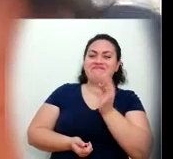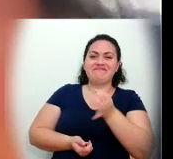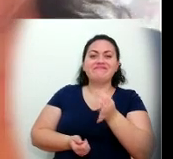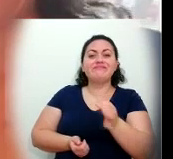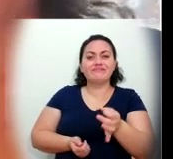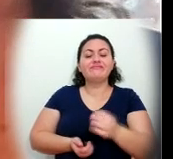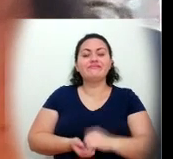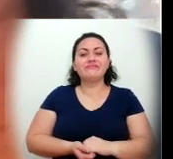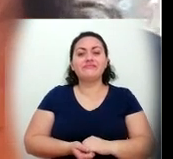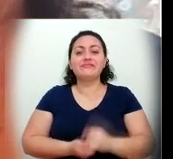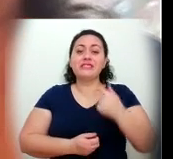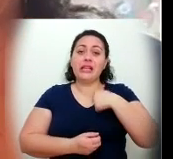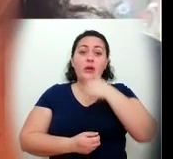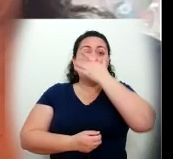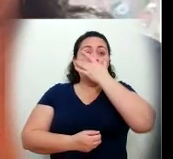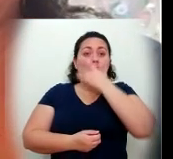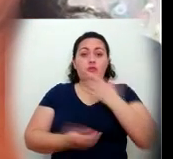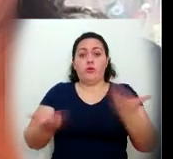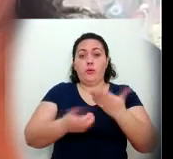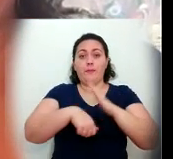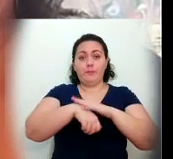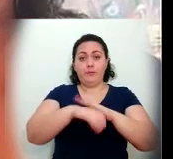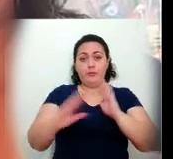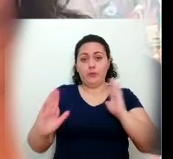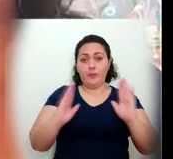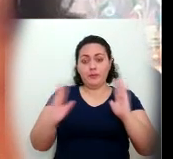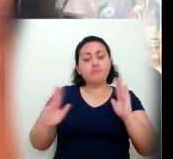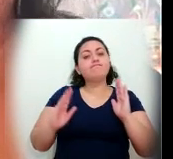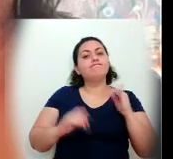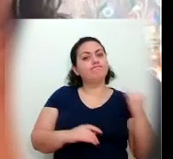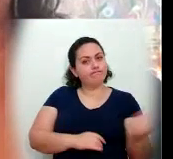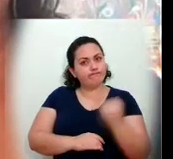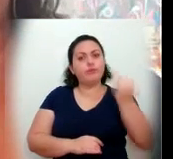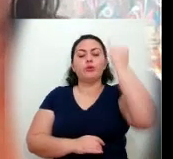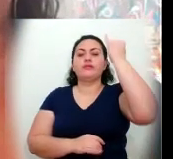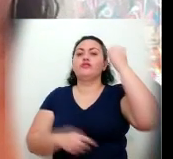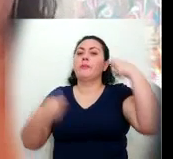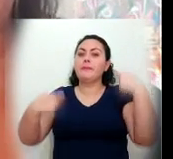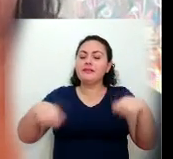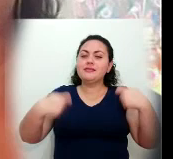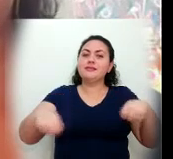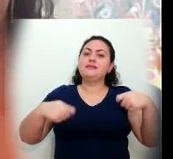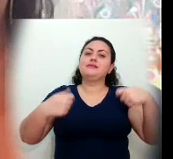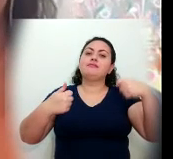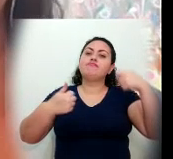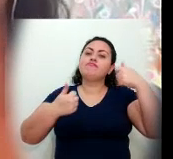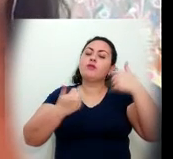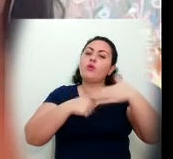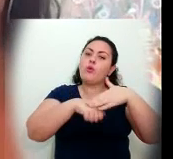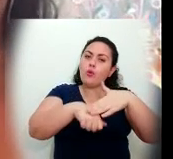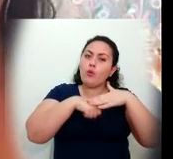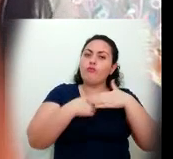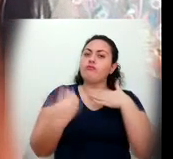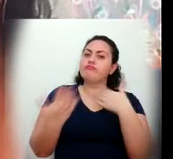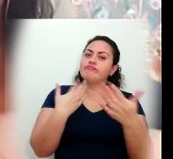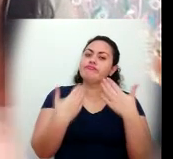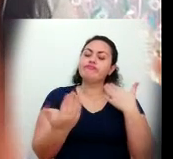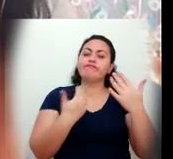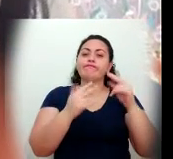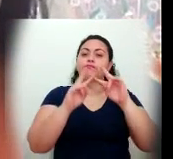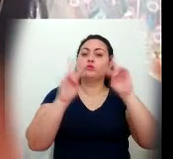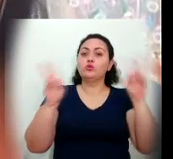Perfeito. Acho que é um momento importante da gente falar um pouquinho, né, sobre